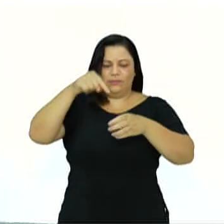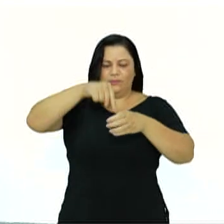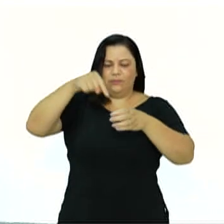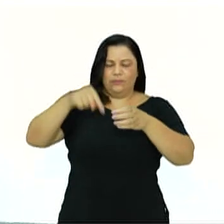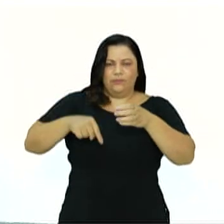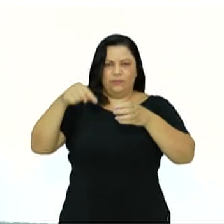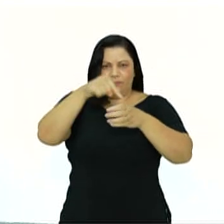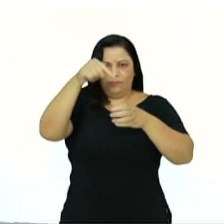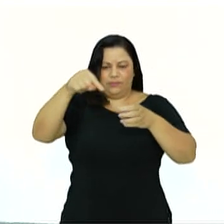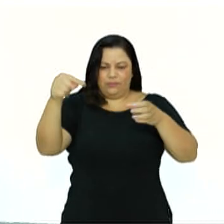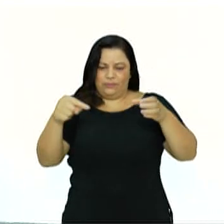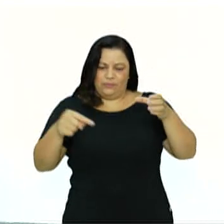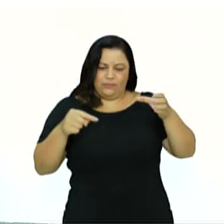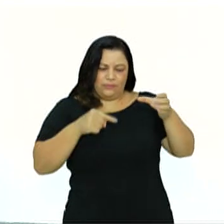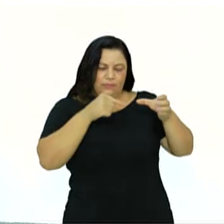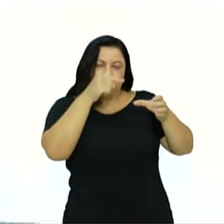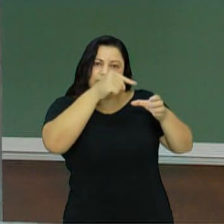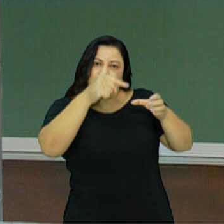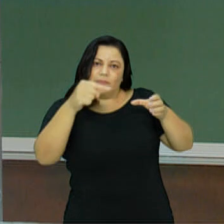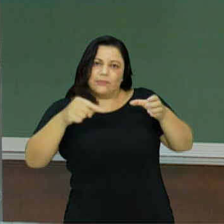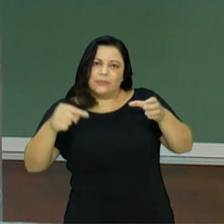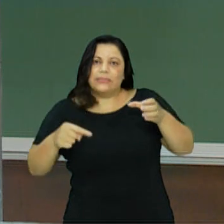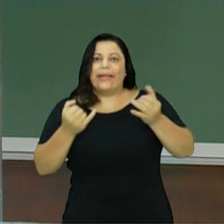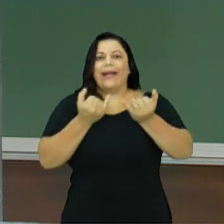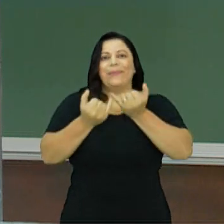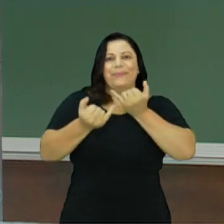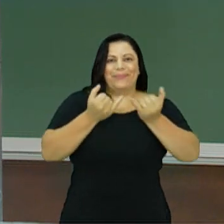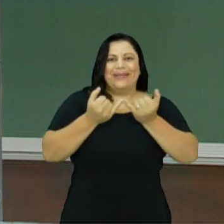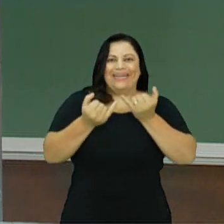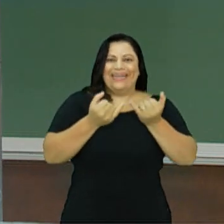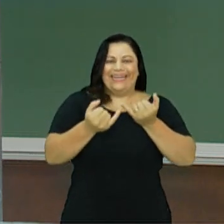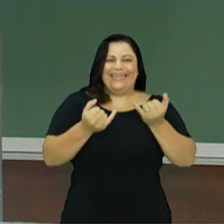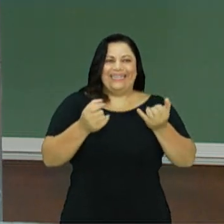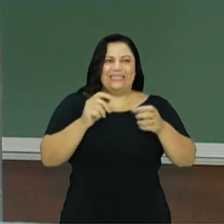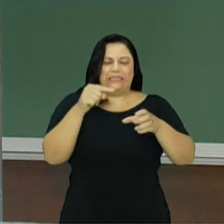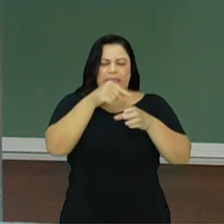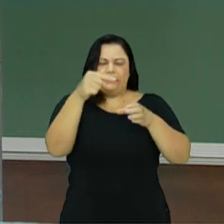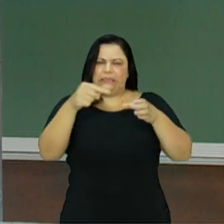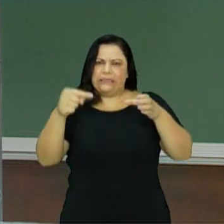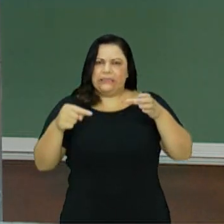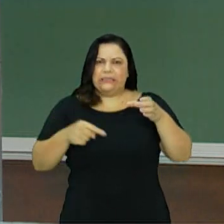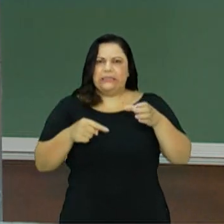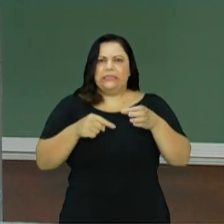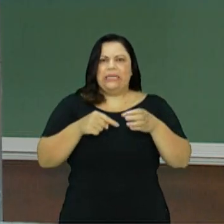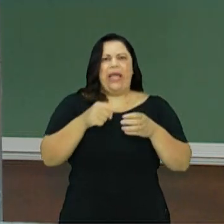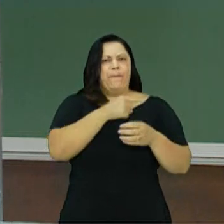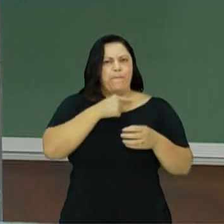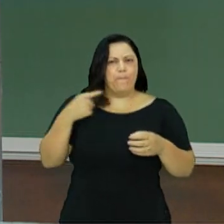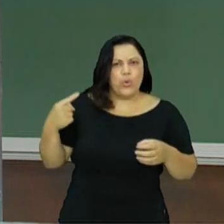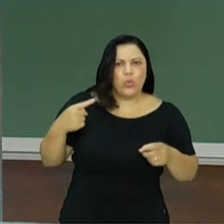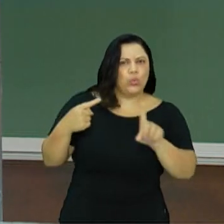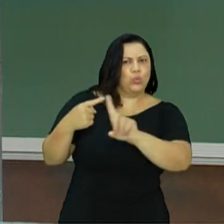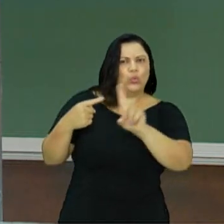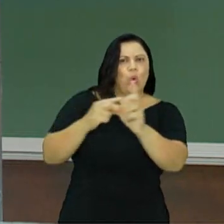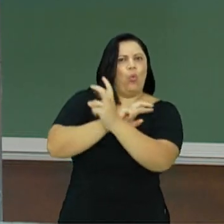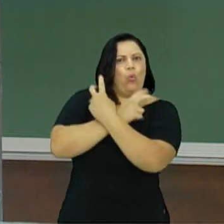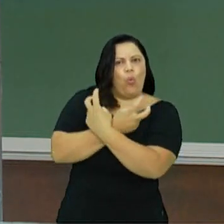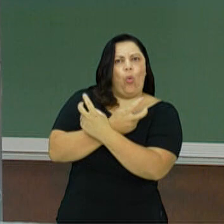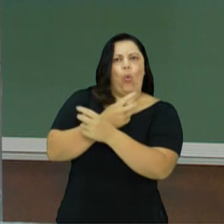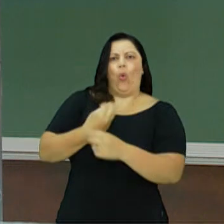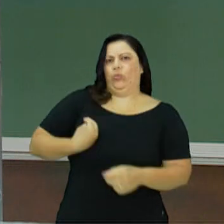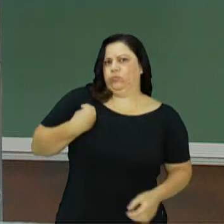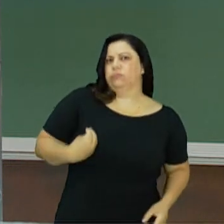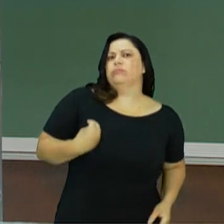bem assim complexo de certa forma. Parece ali uma estrutura morta, é um mito também dizer que o osso é um tecido morto. Não é um tecido morto, é um